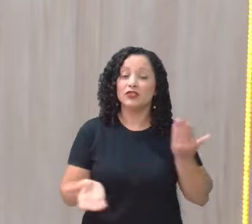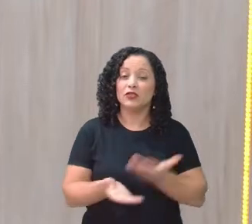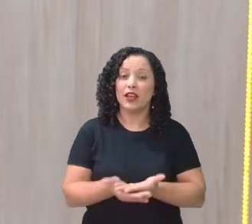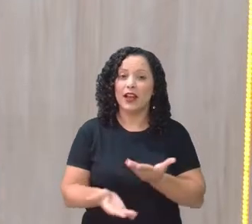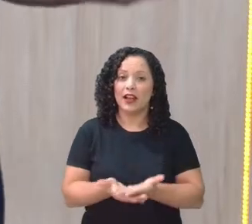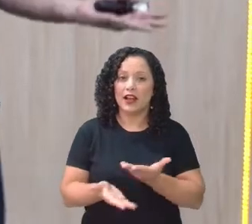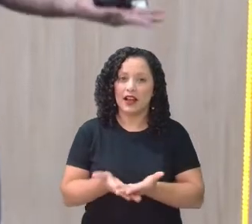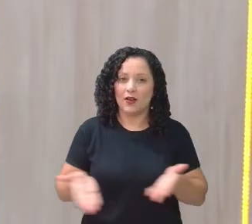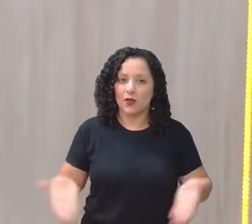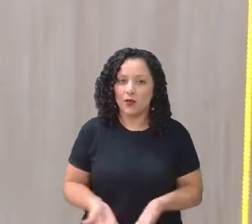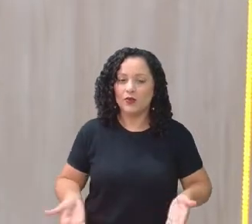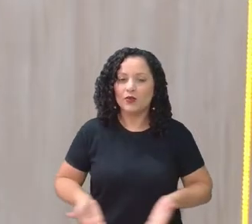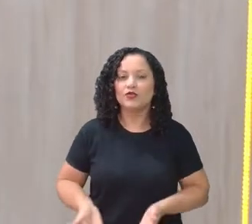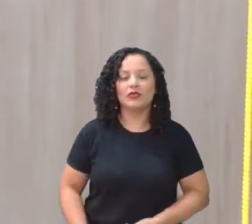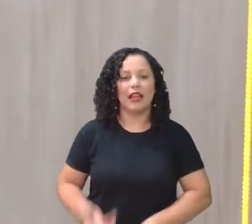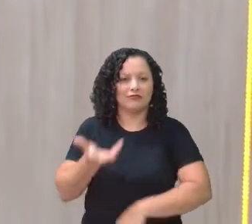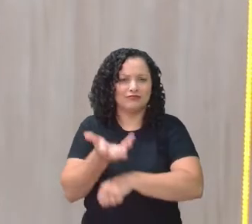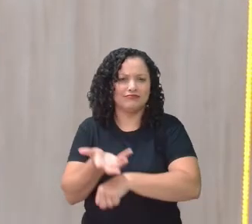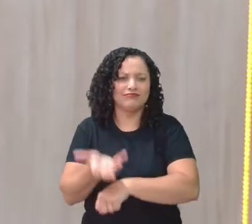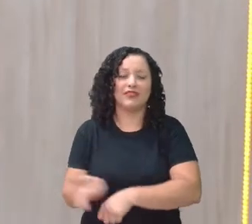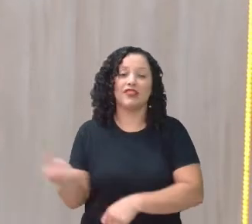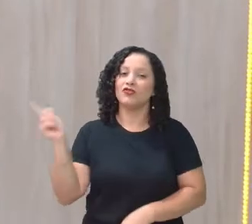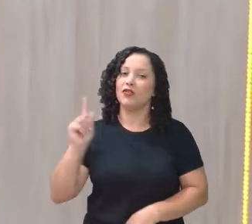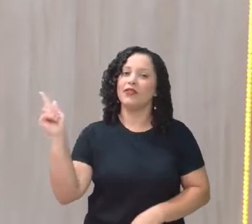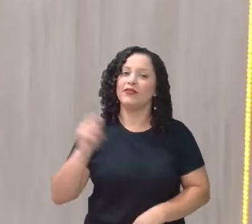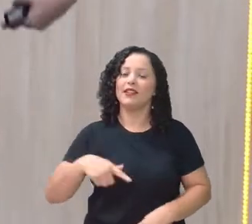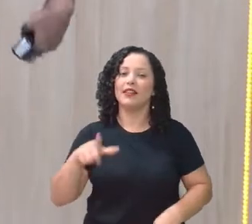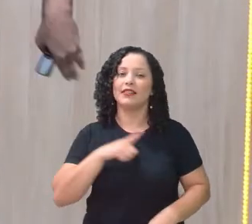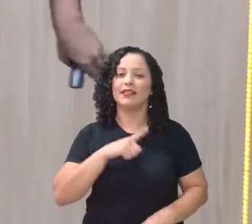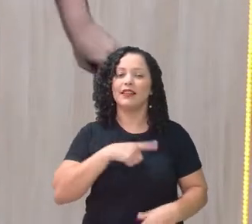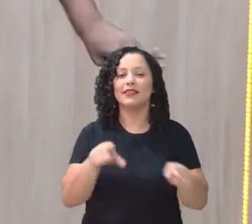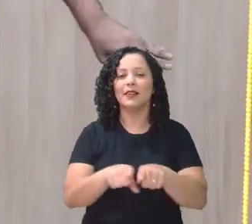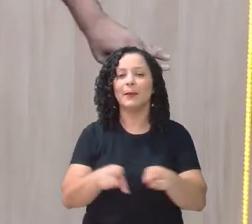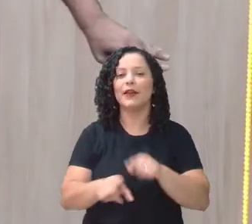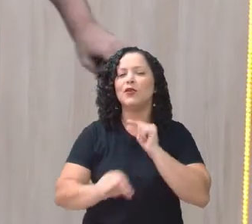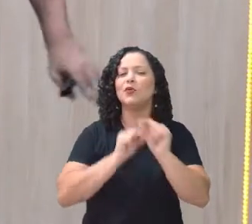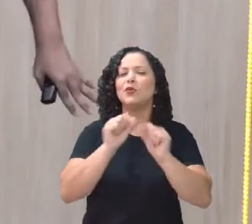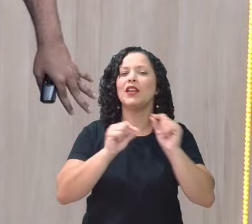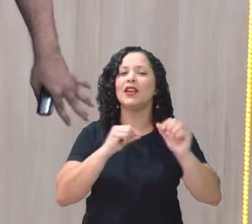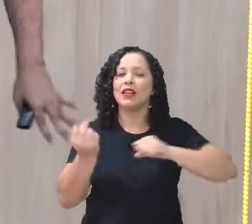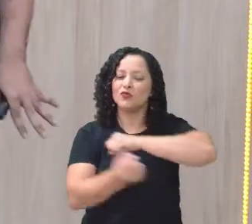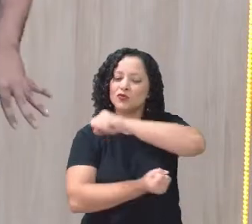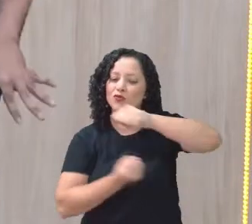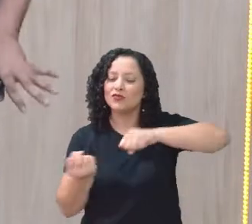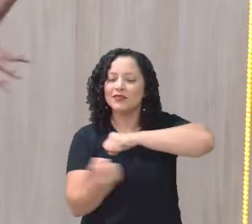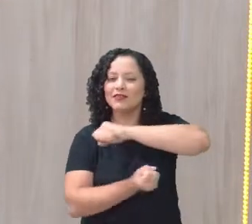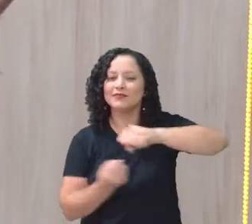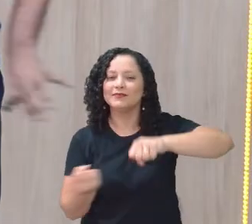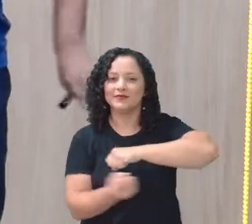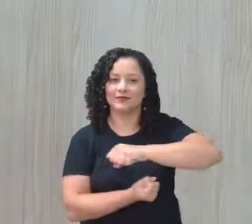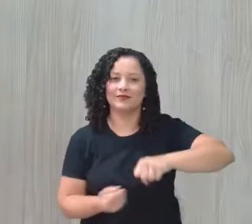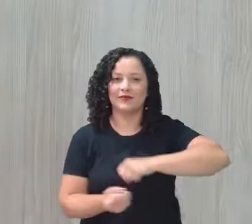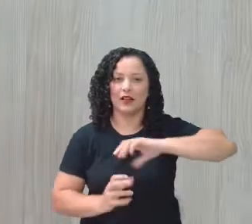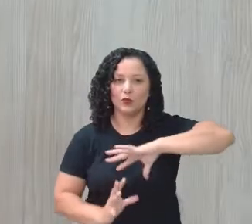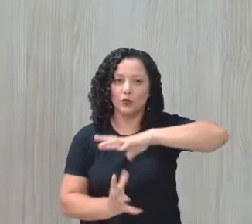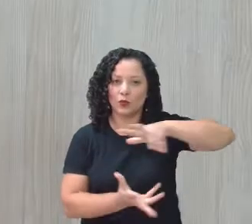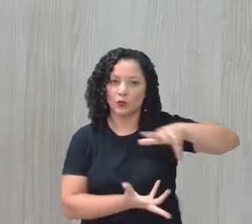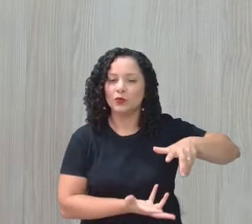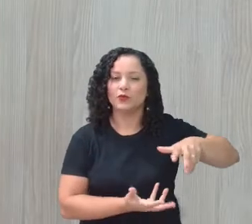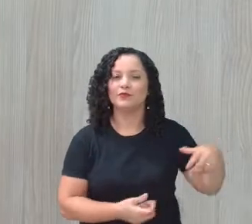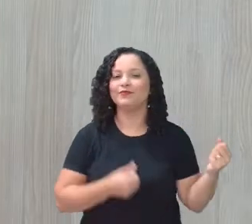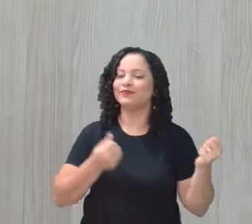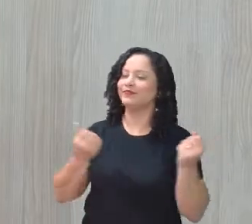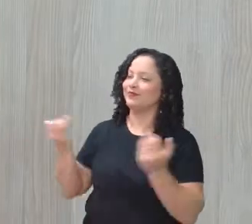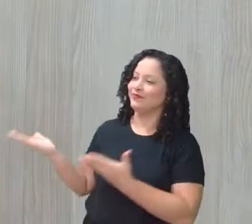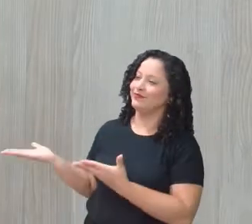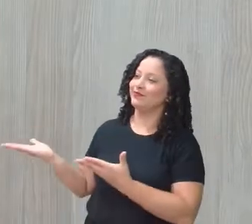mas vocês sabem, né, que a nossa aula aqui também temos o quê? Sustentabilidade. Aí Billy Paul já cortou ali para ele, ó.